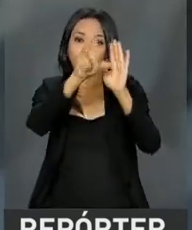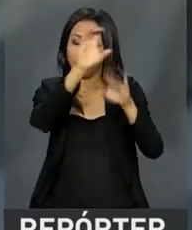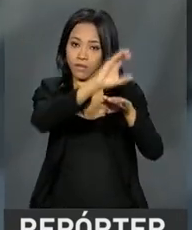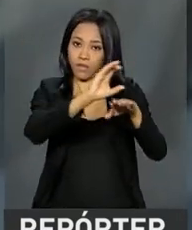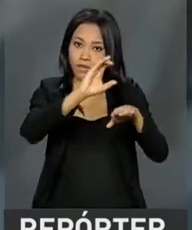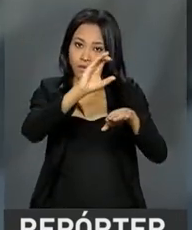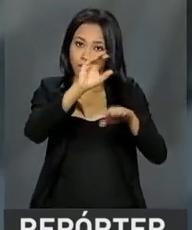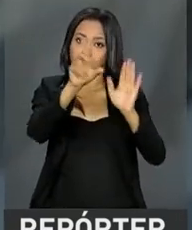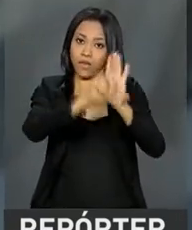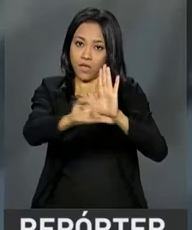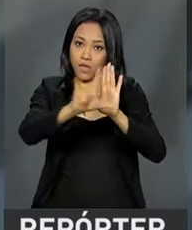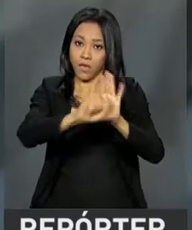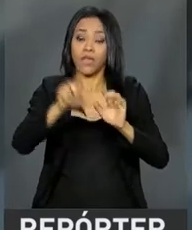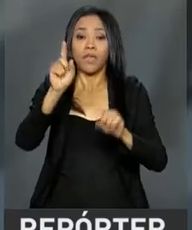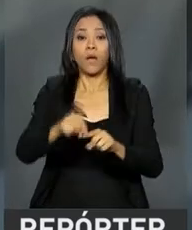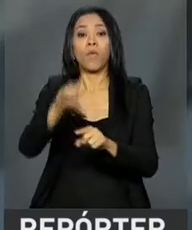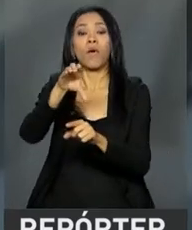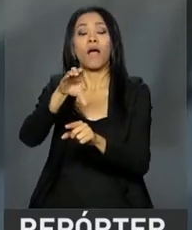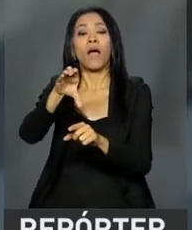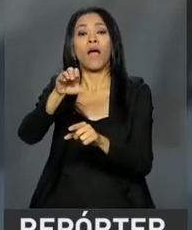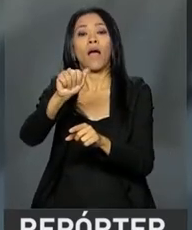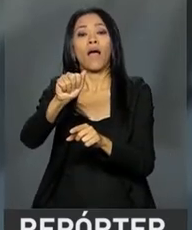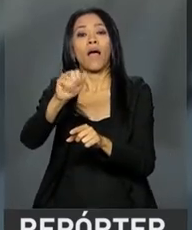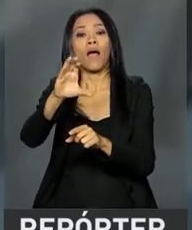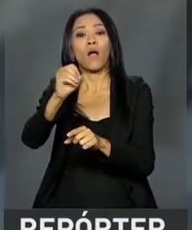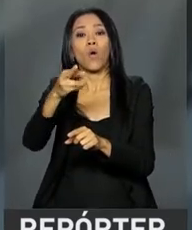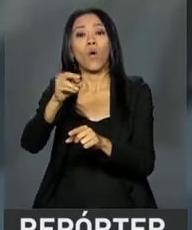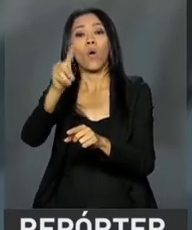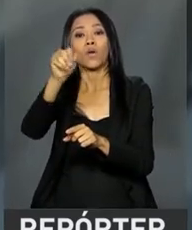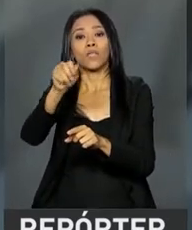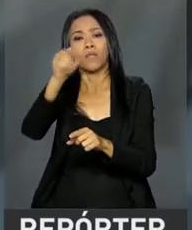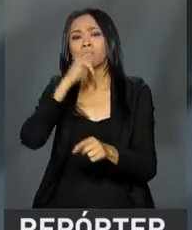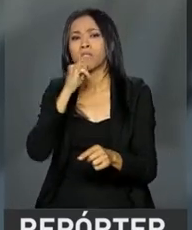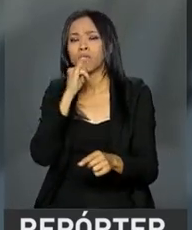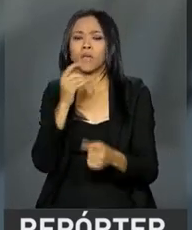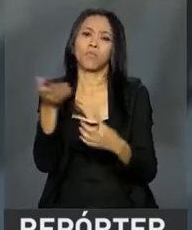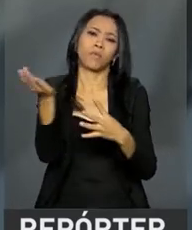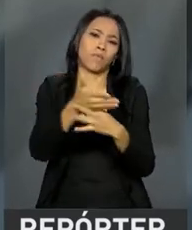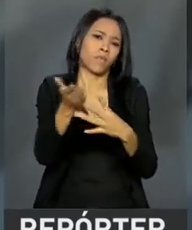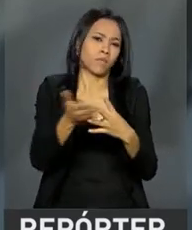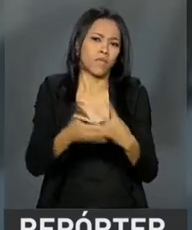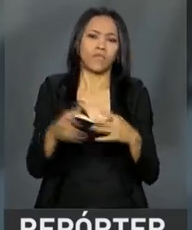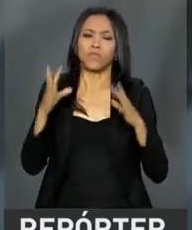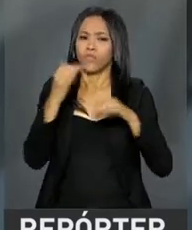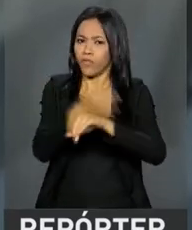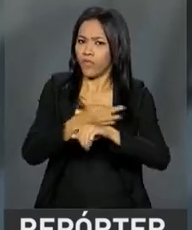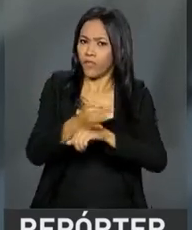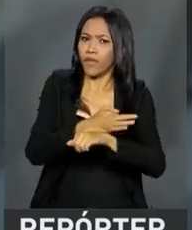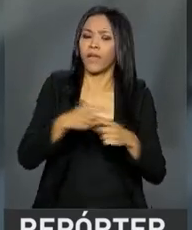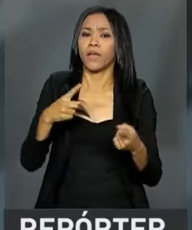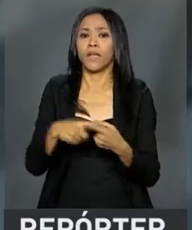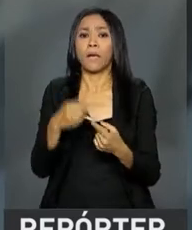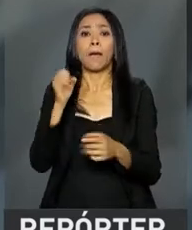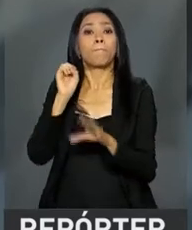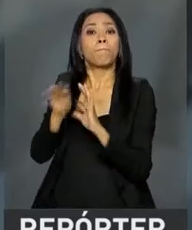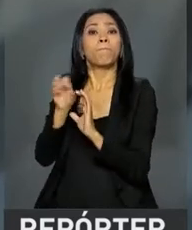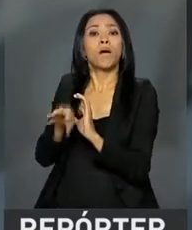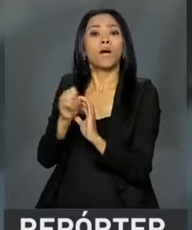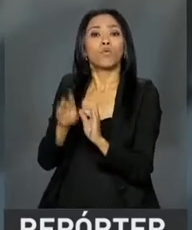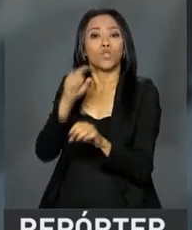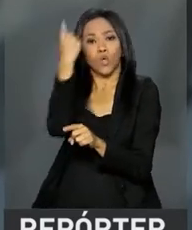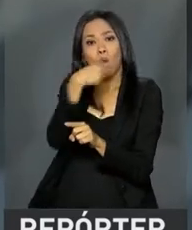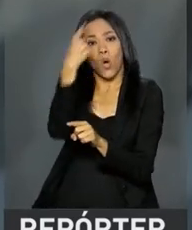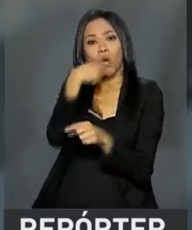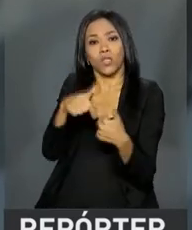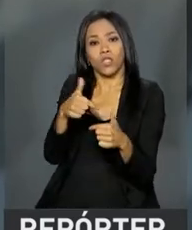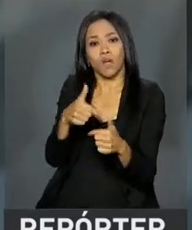o legislado isso vale para algumas questões como por exemplo parcelamento de férias banco de horas e intervalo de descanso e trabalho de casa